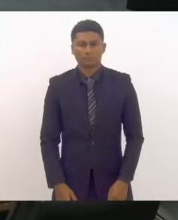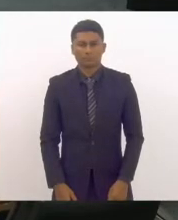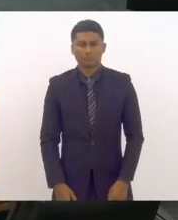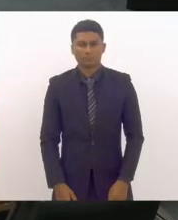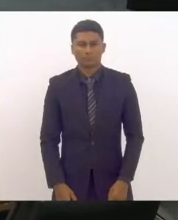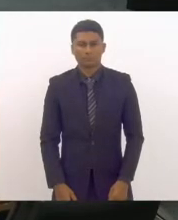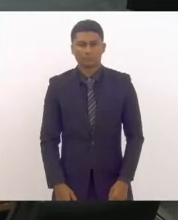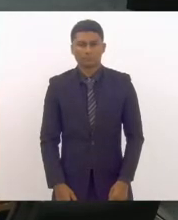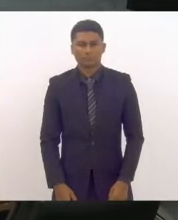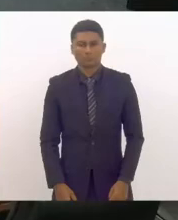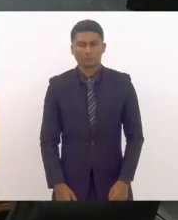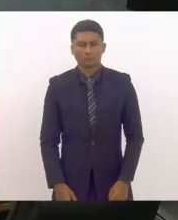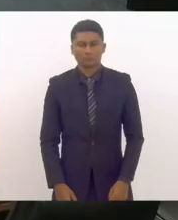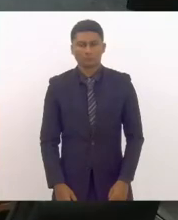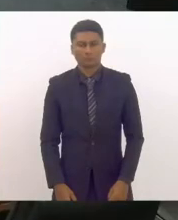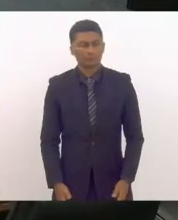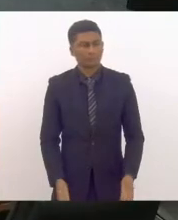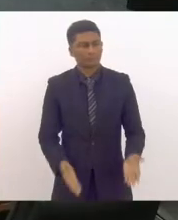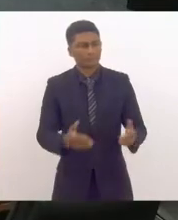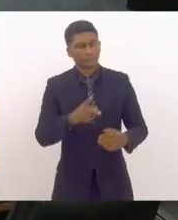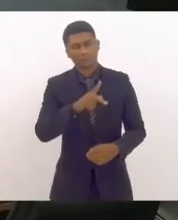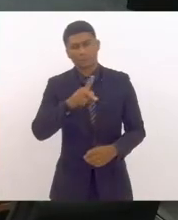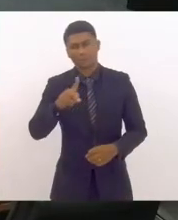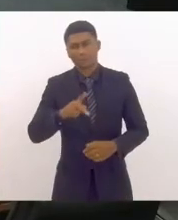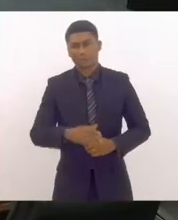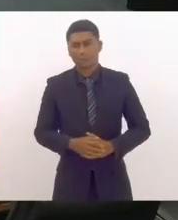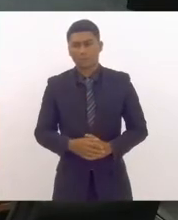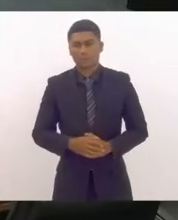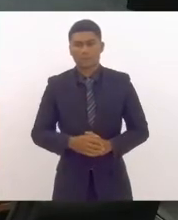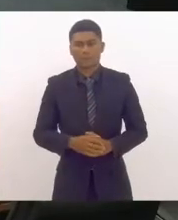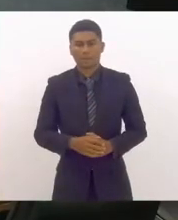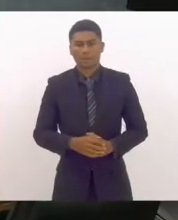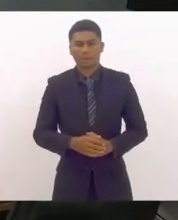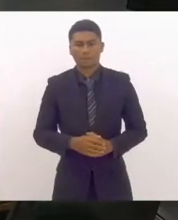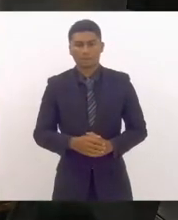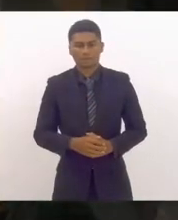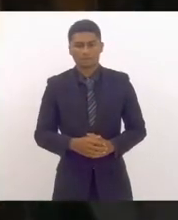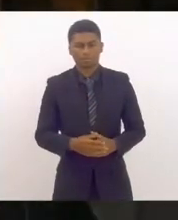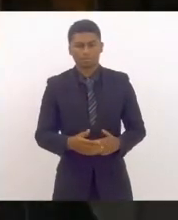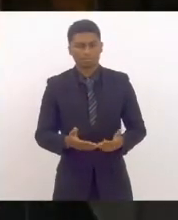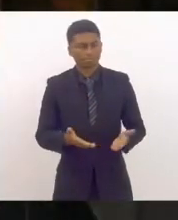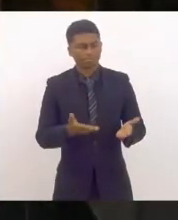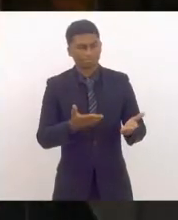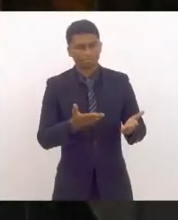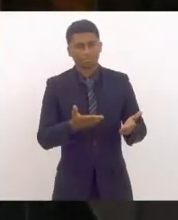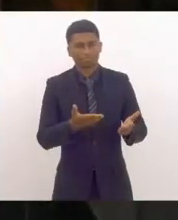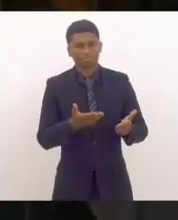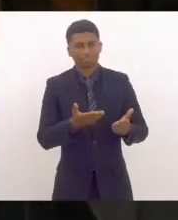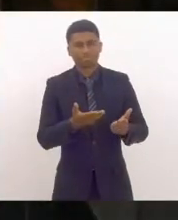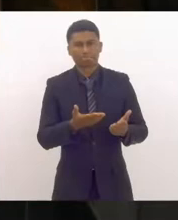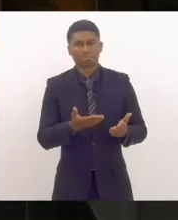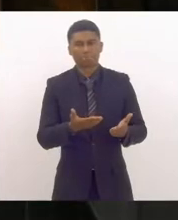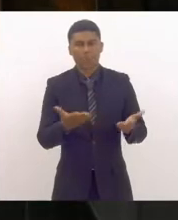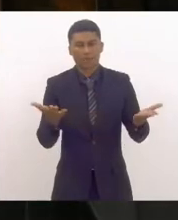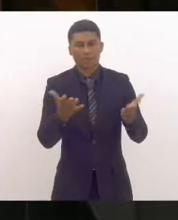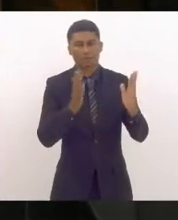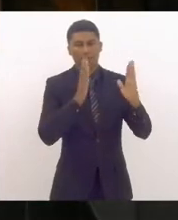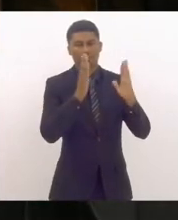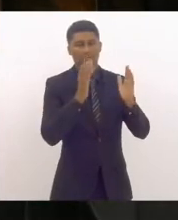o senhor presidente em exercício nos expediente